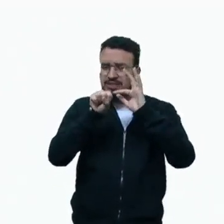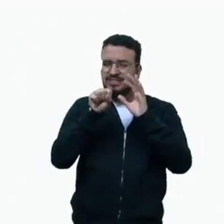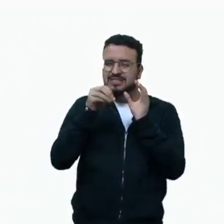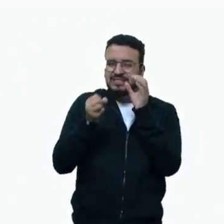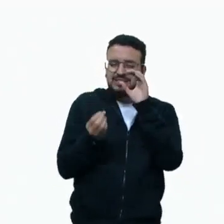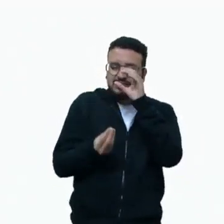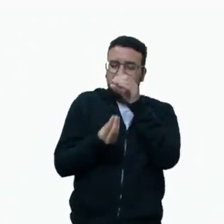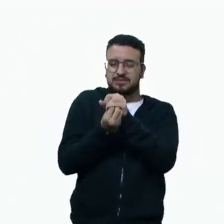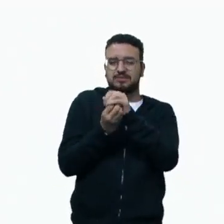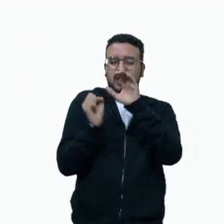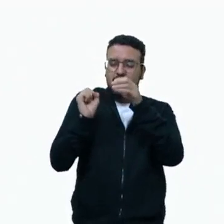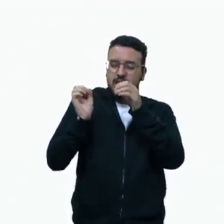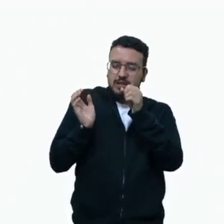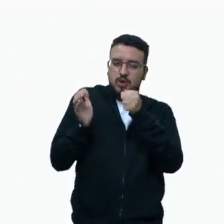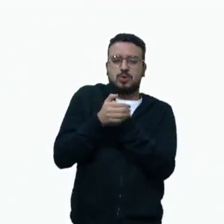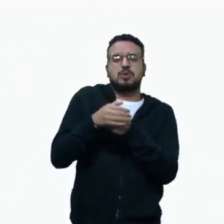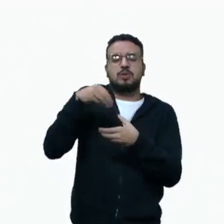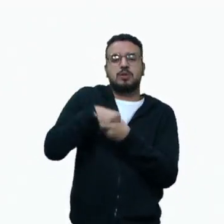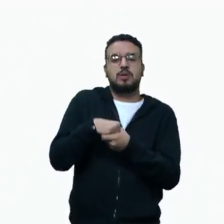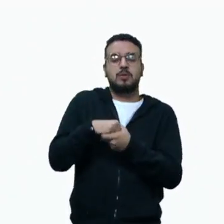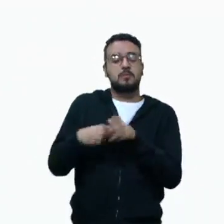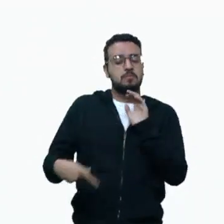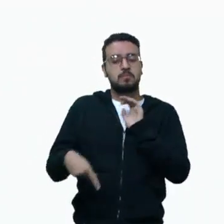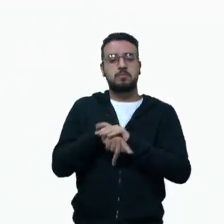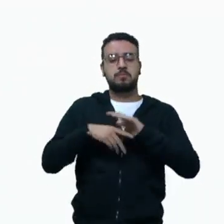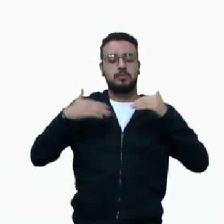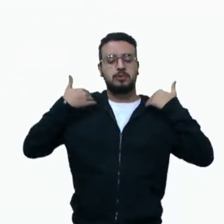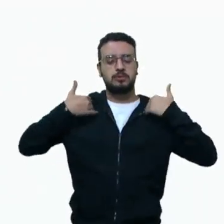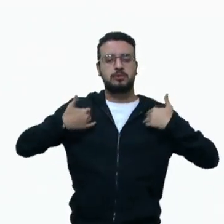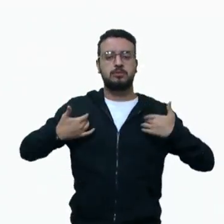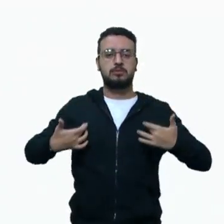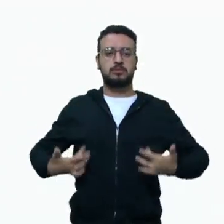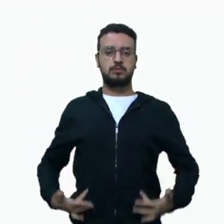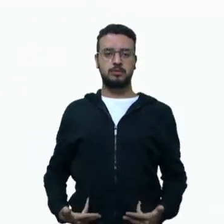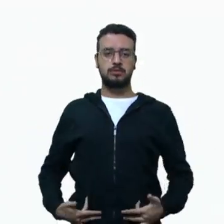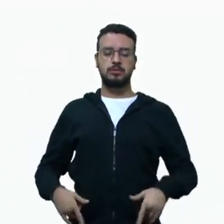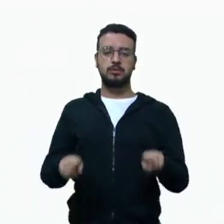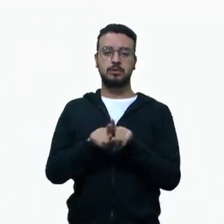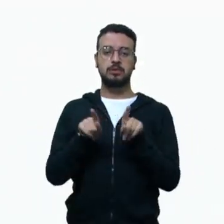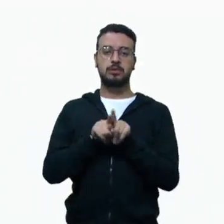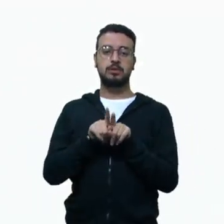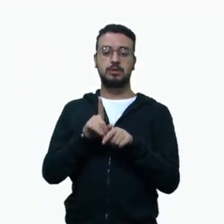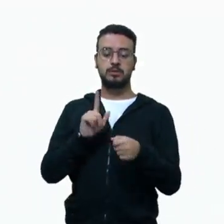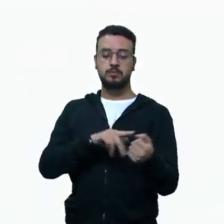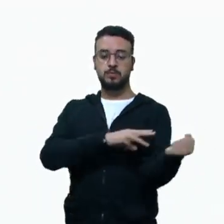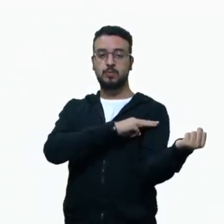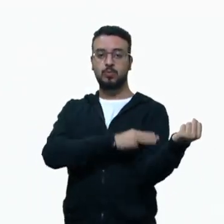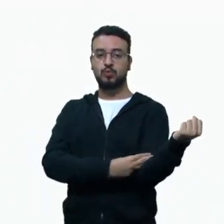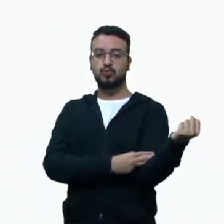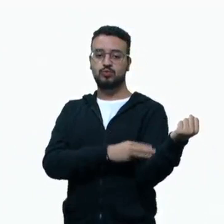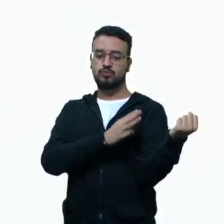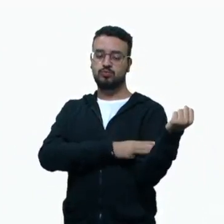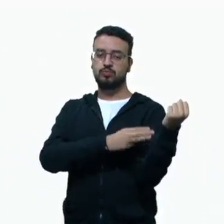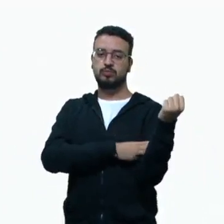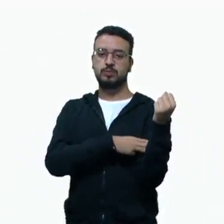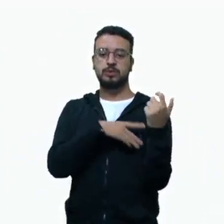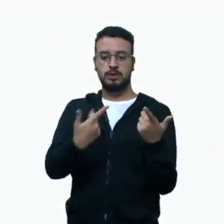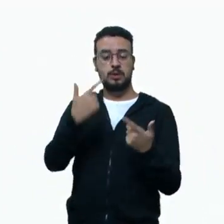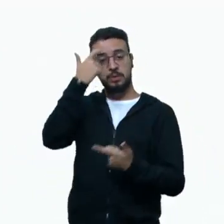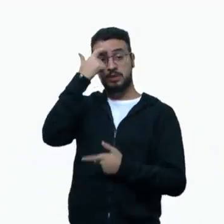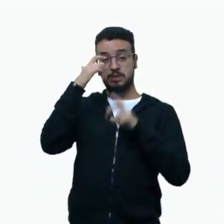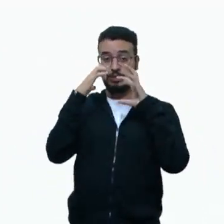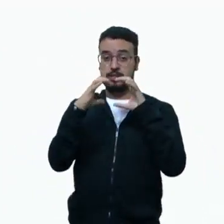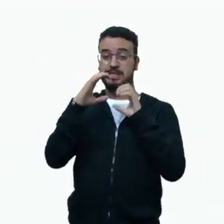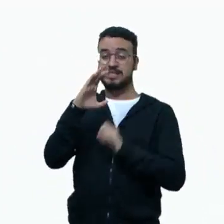para a manutenção da postura e também do tônus muscular. Então, isso aí, o cerebelo, ele é